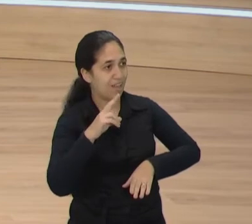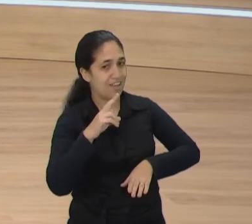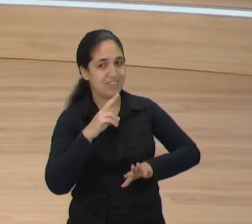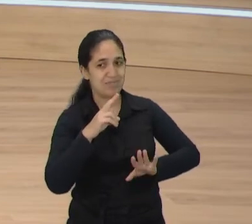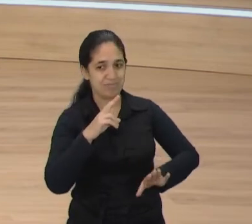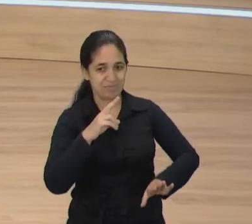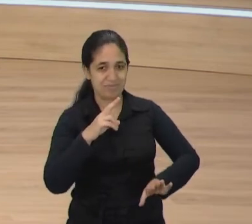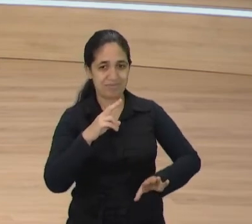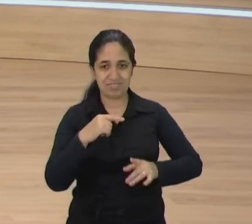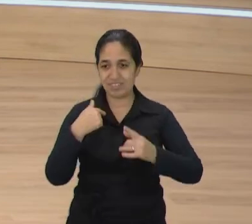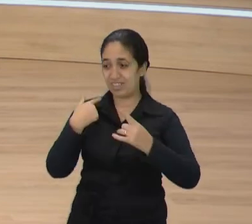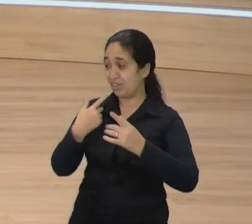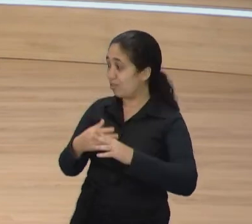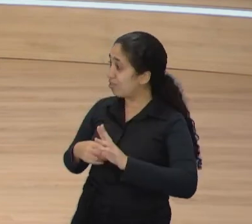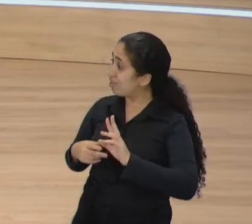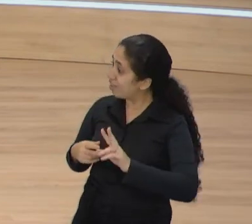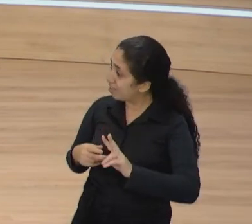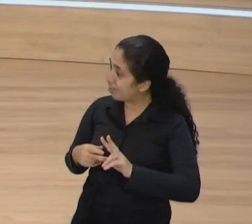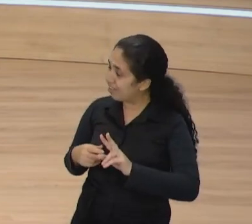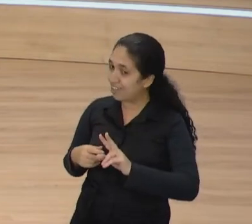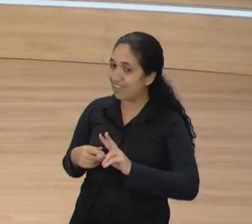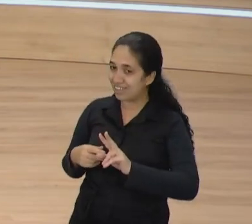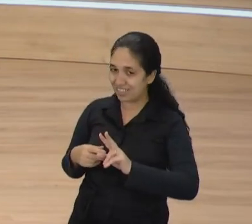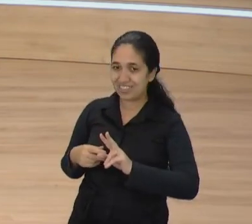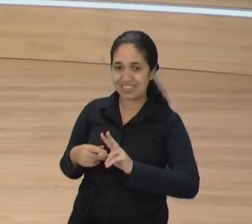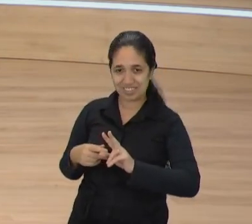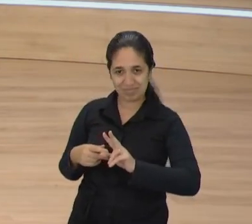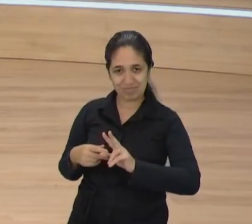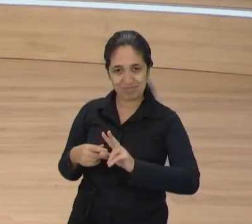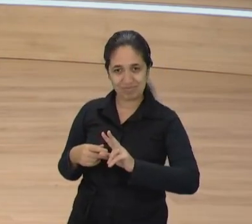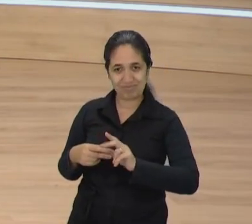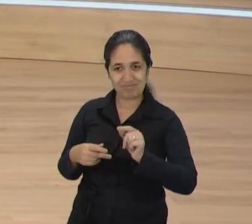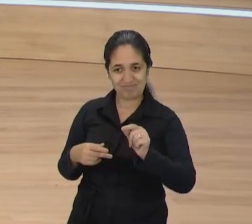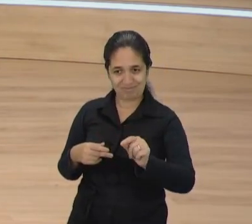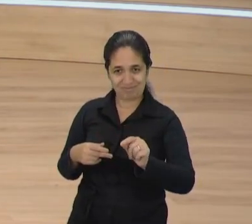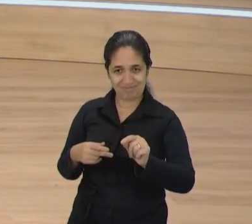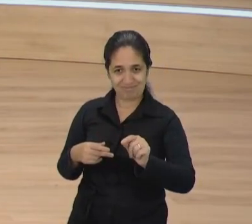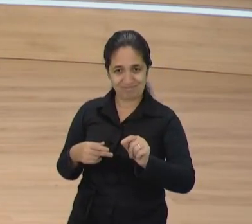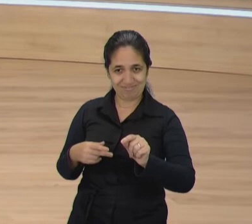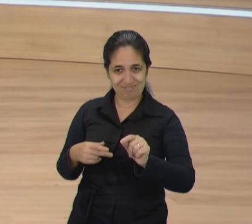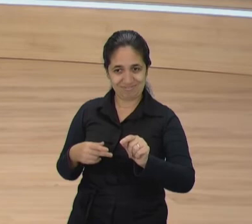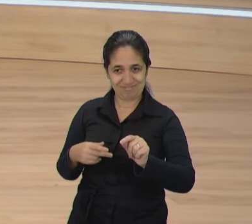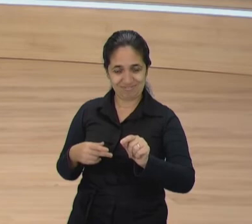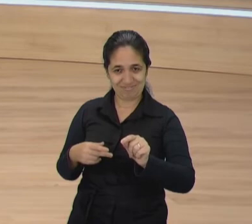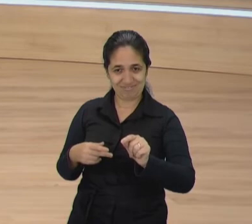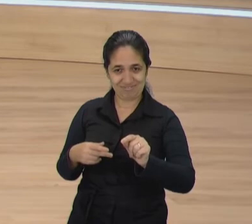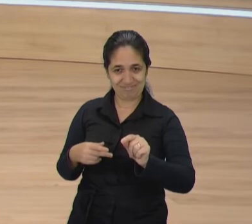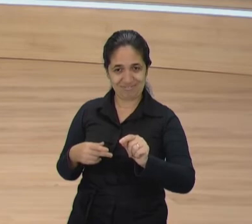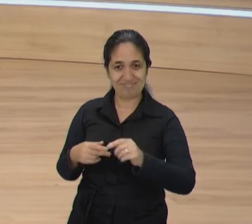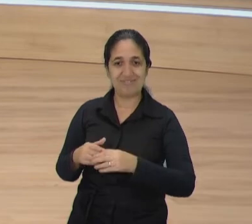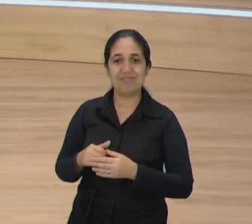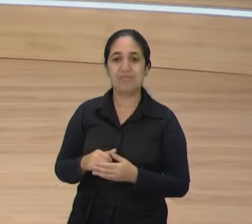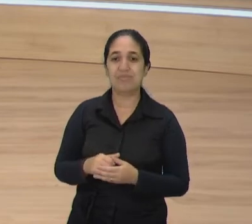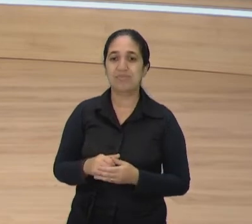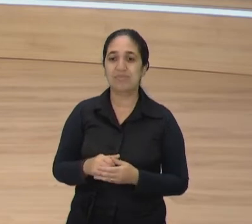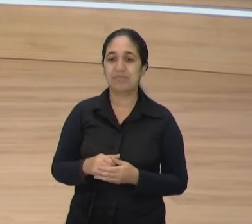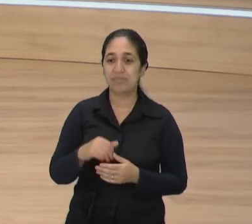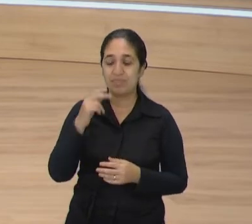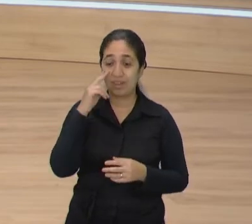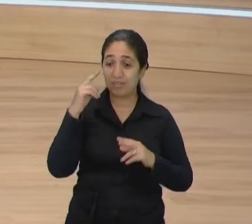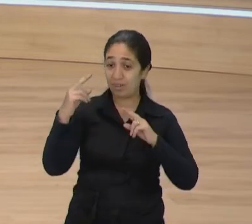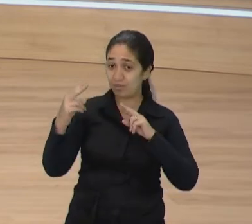eu vou pisar só o meu 5 à frente. 5. Parei, ó. Daqui. Eu vou